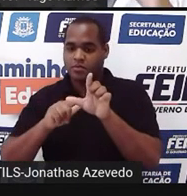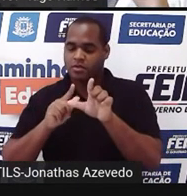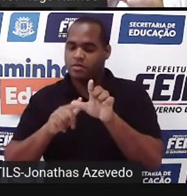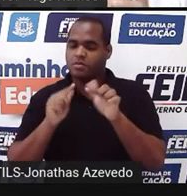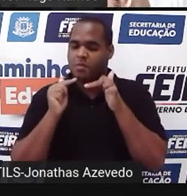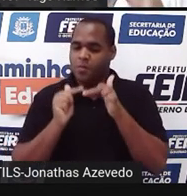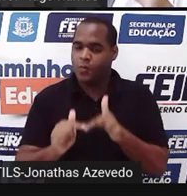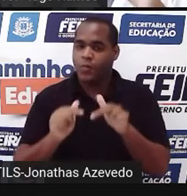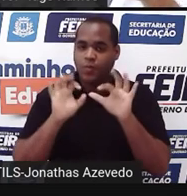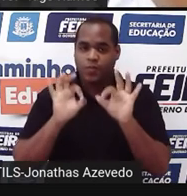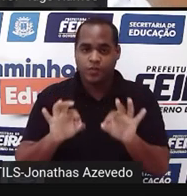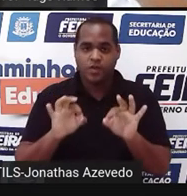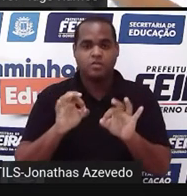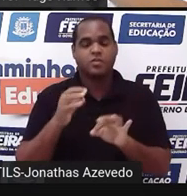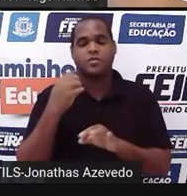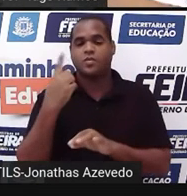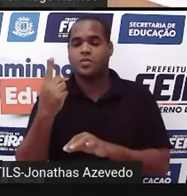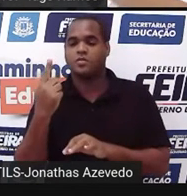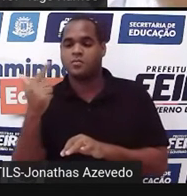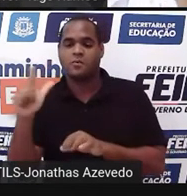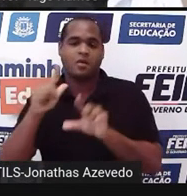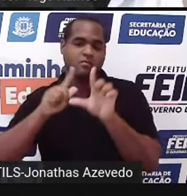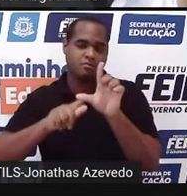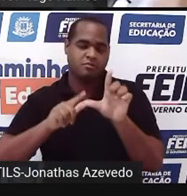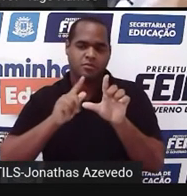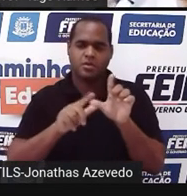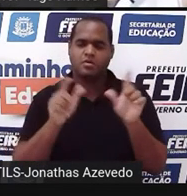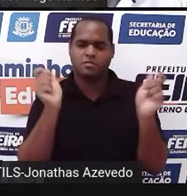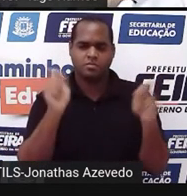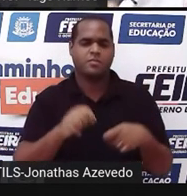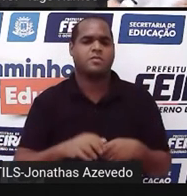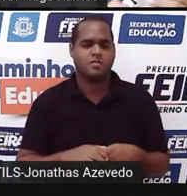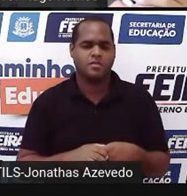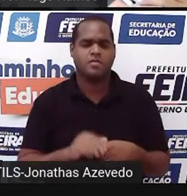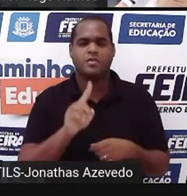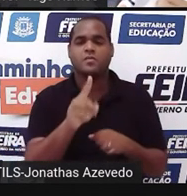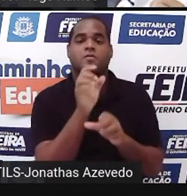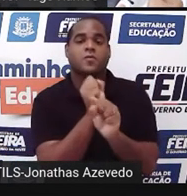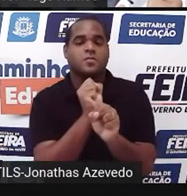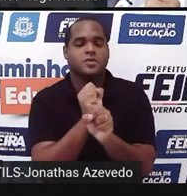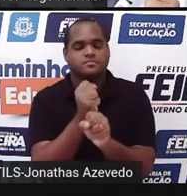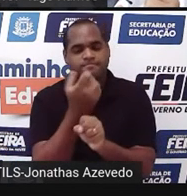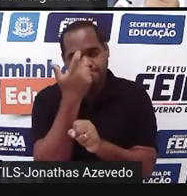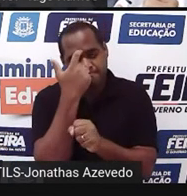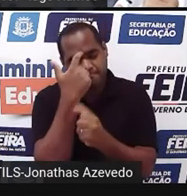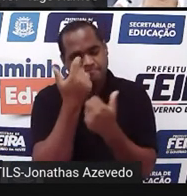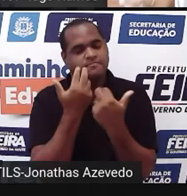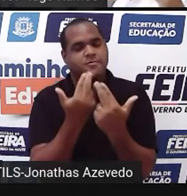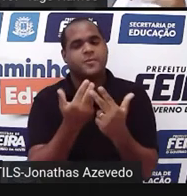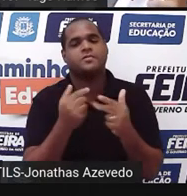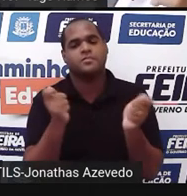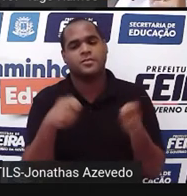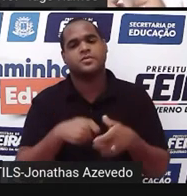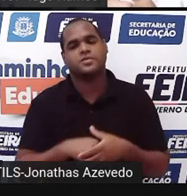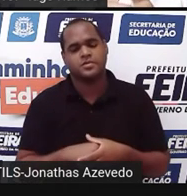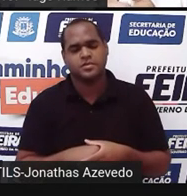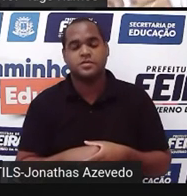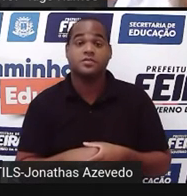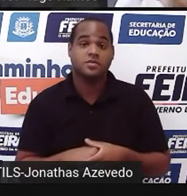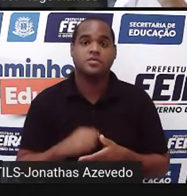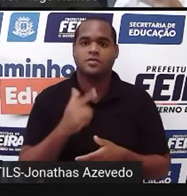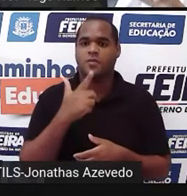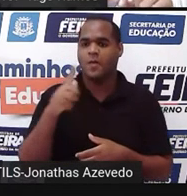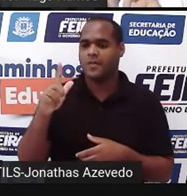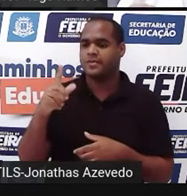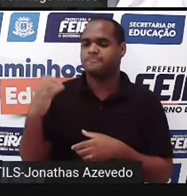que anule uma das duas letras então a soma é com esse pensamento eu ir